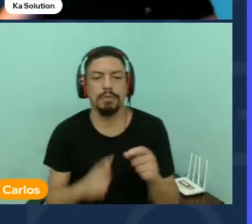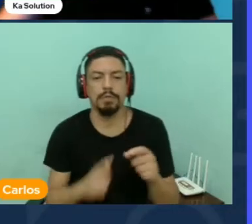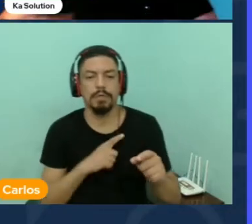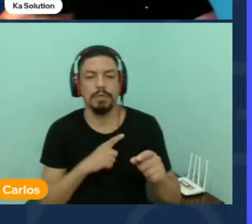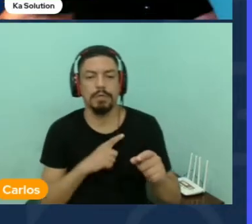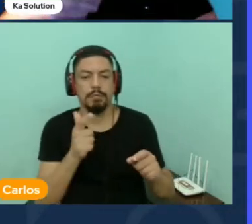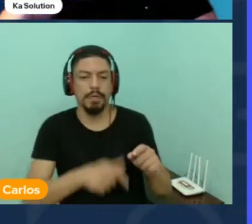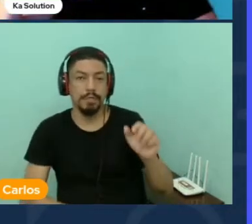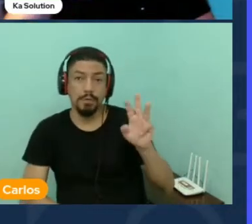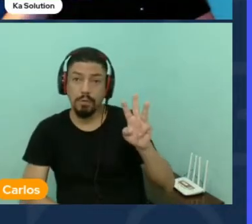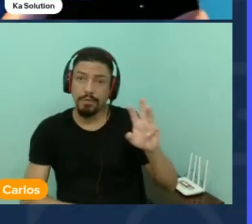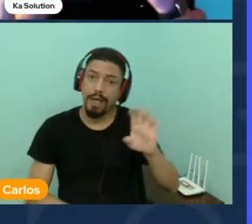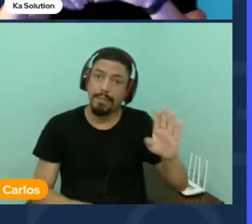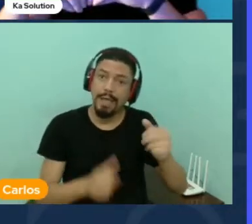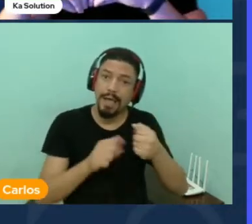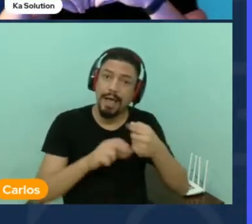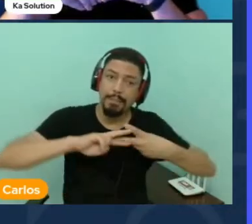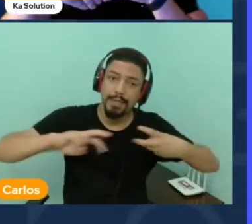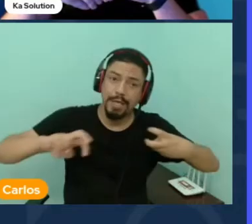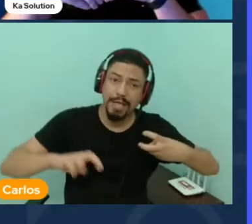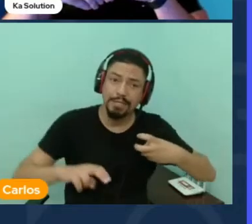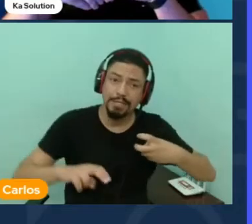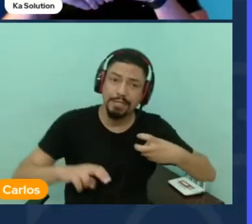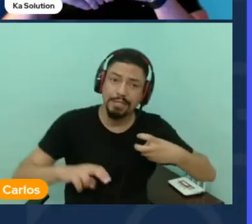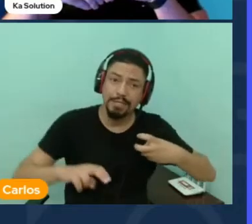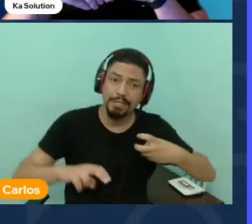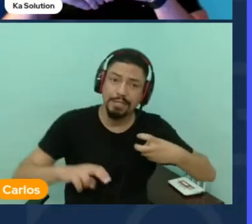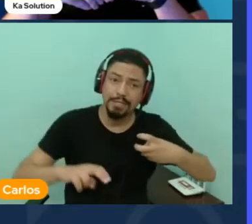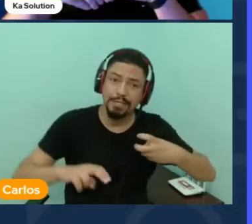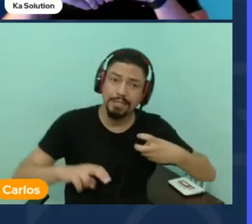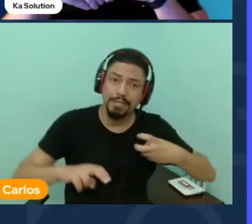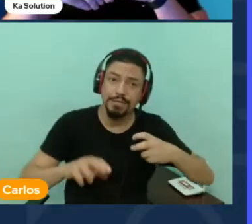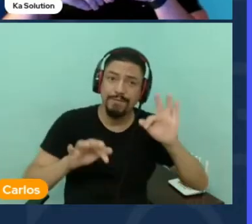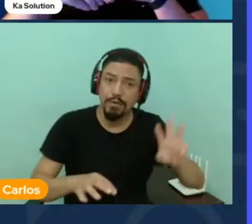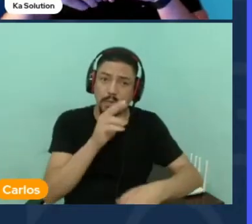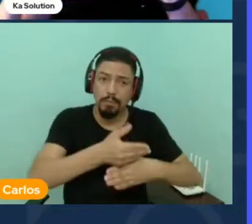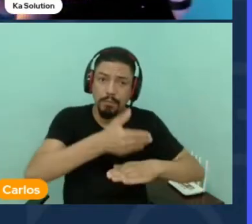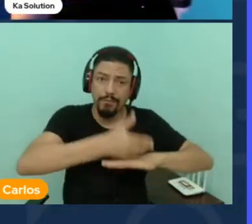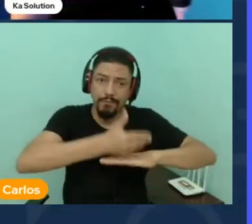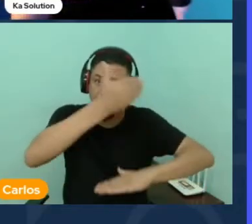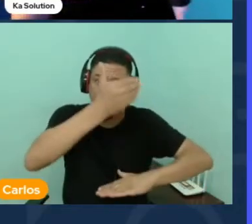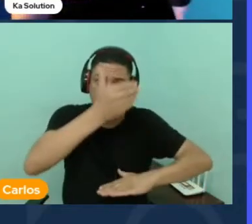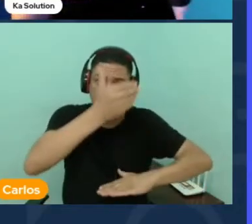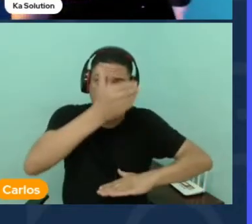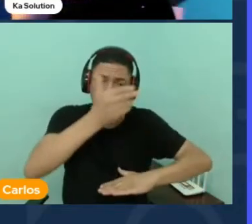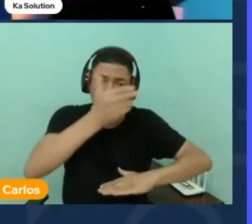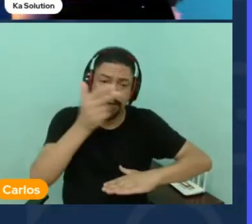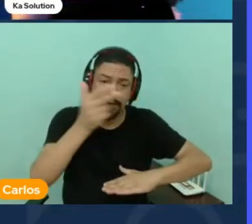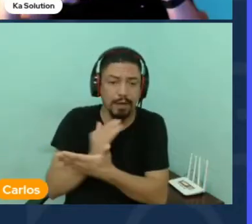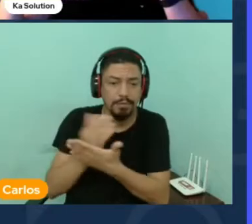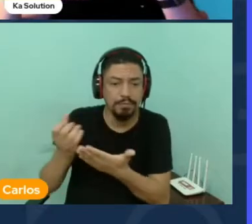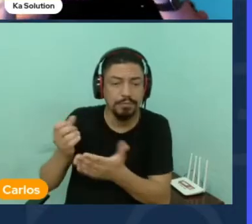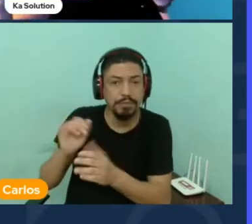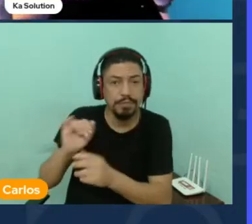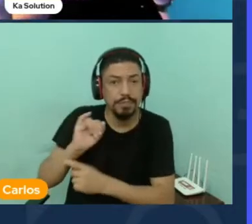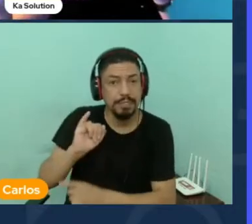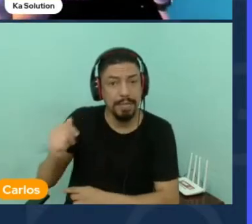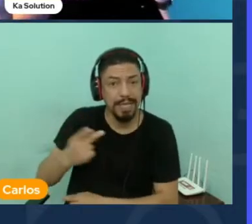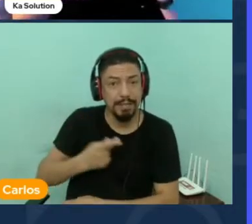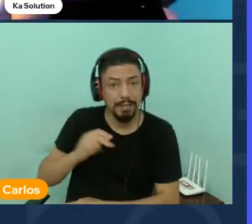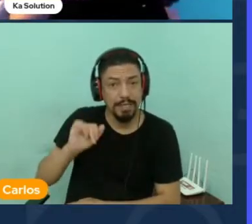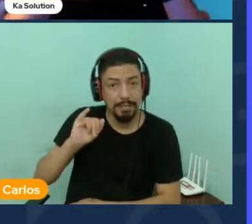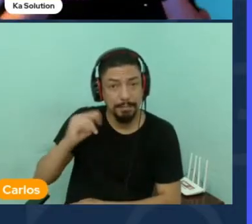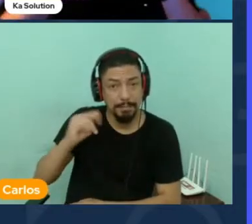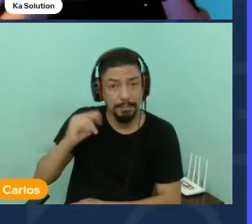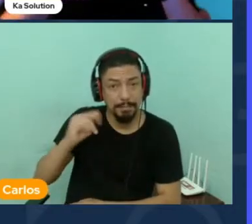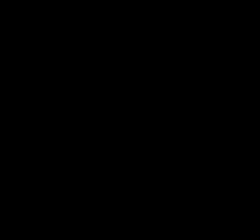permitir certos tráfegos a entrarem na minha aplicação e eu vou negar outros. Eu tenho um site, por